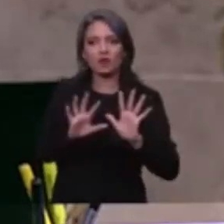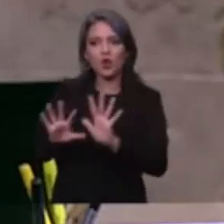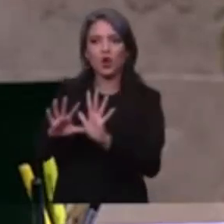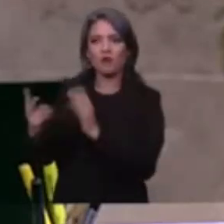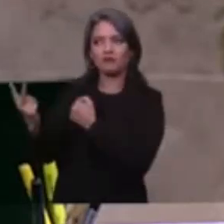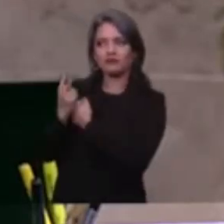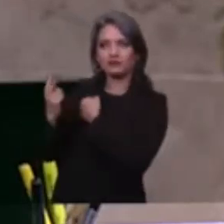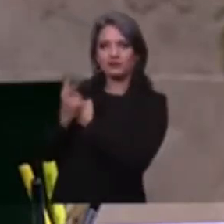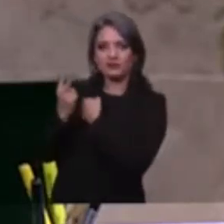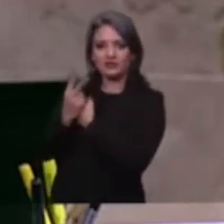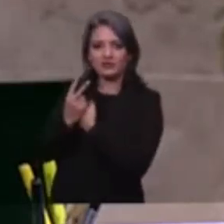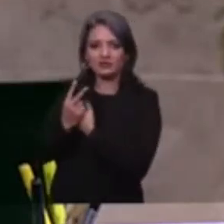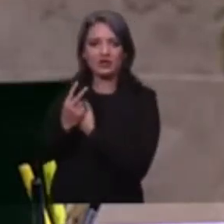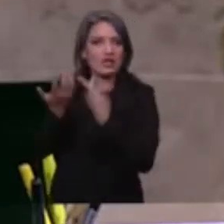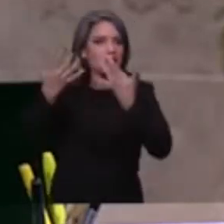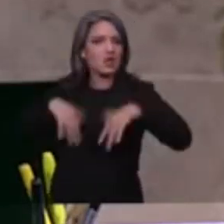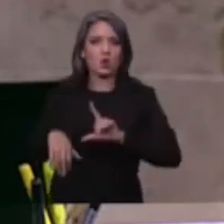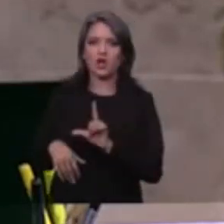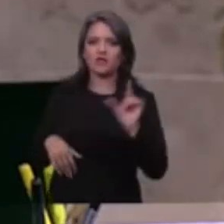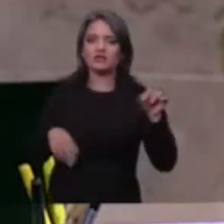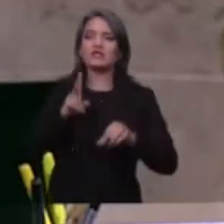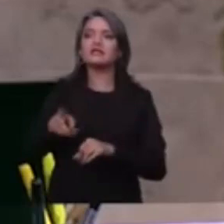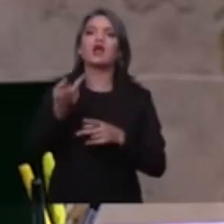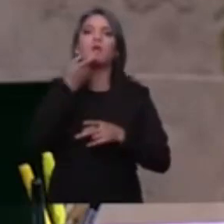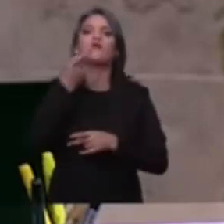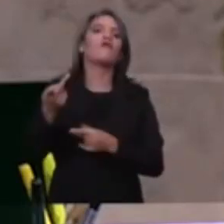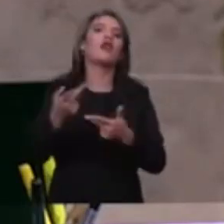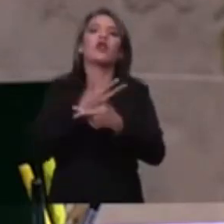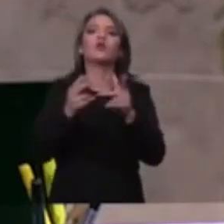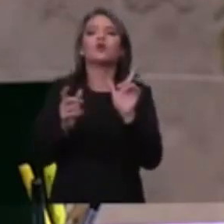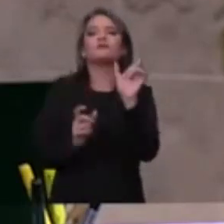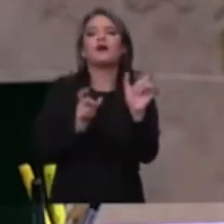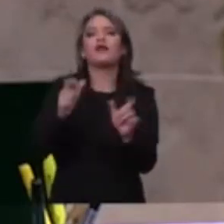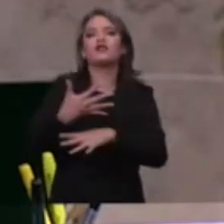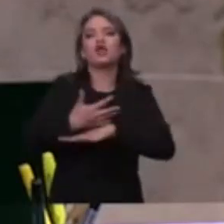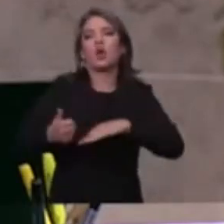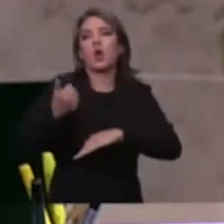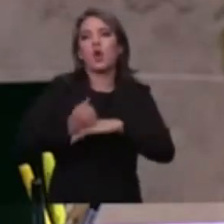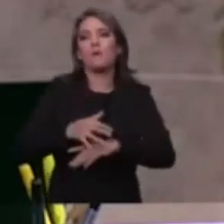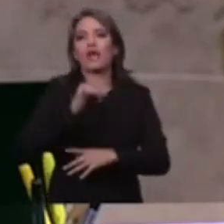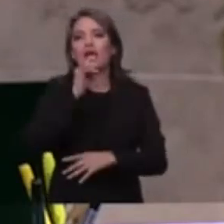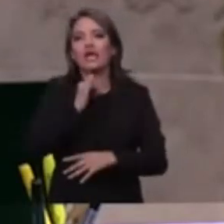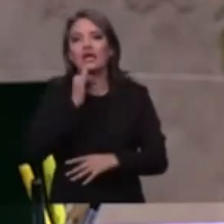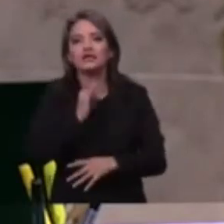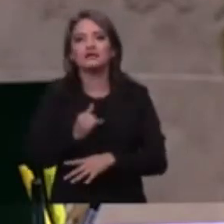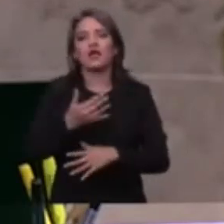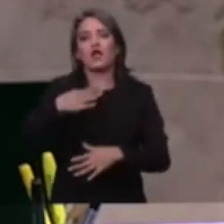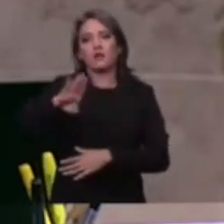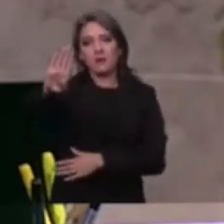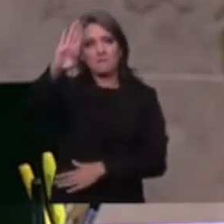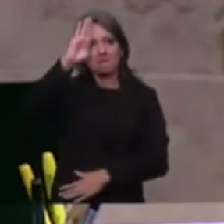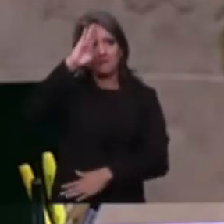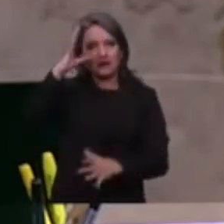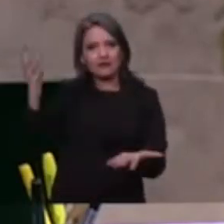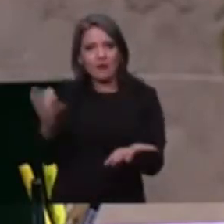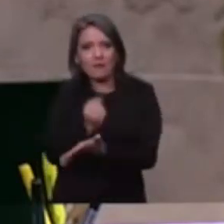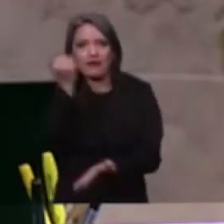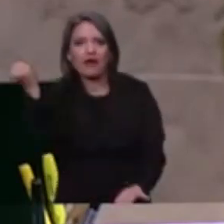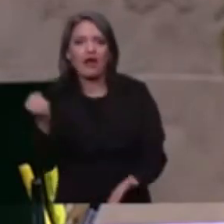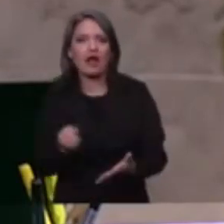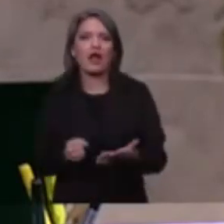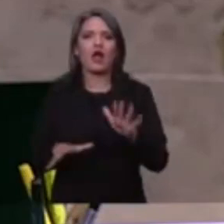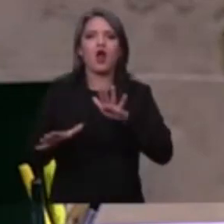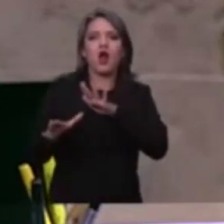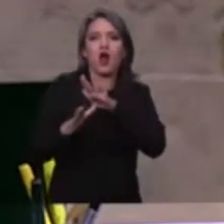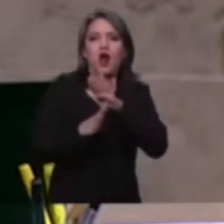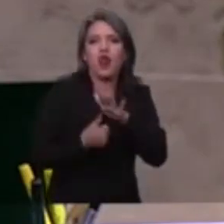abandonar o recinto, sempre vociferando palavras golpistas, tais como intervenção militar, o ladrão não vai governar,